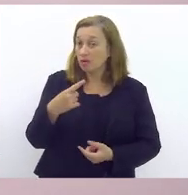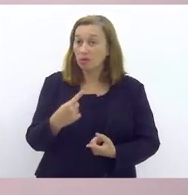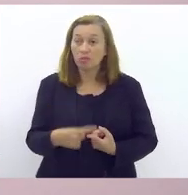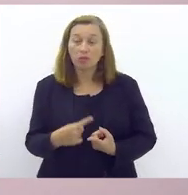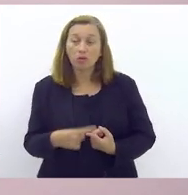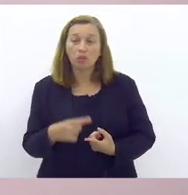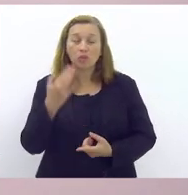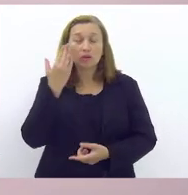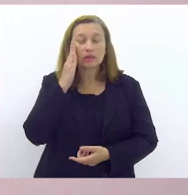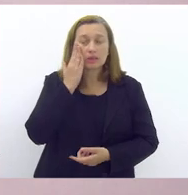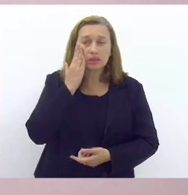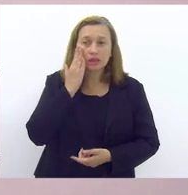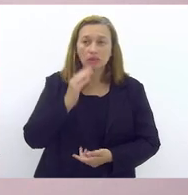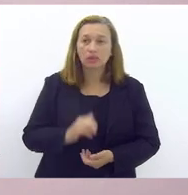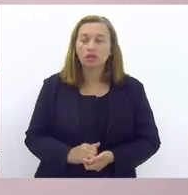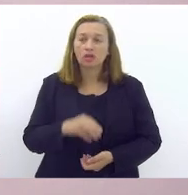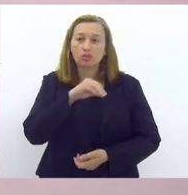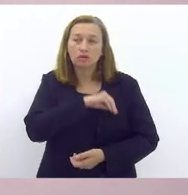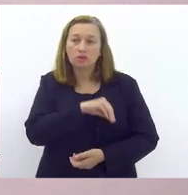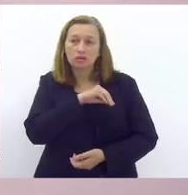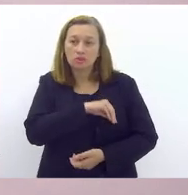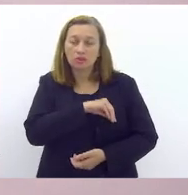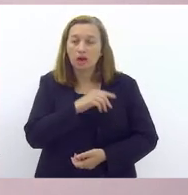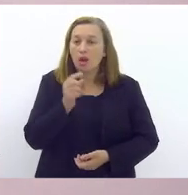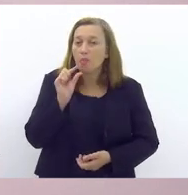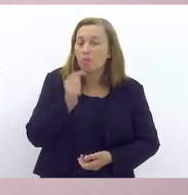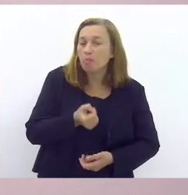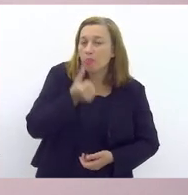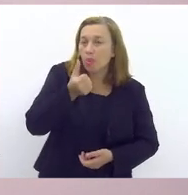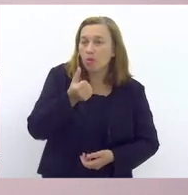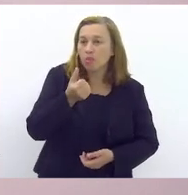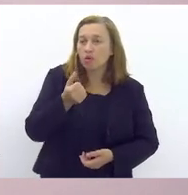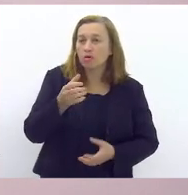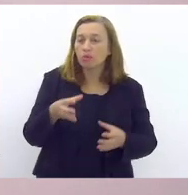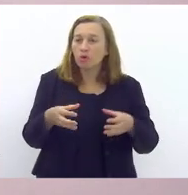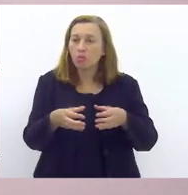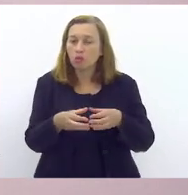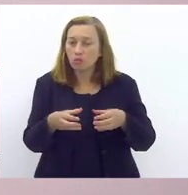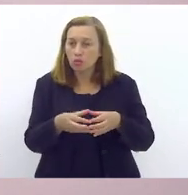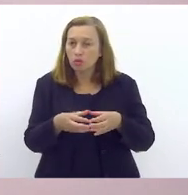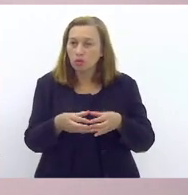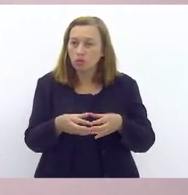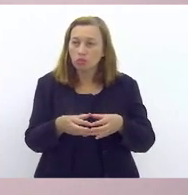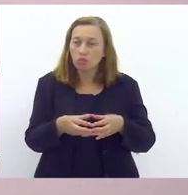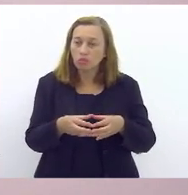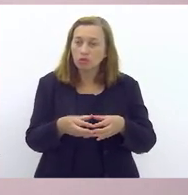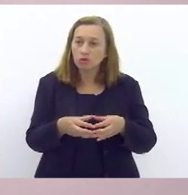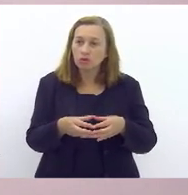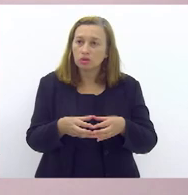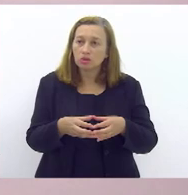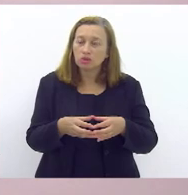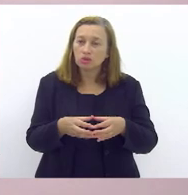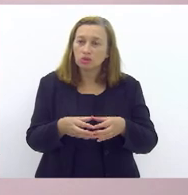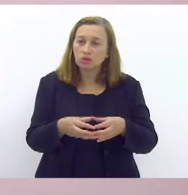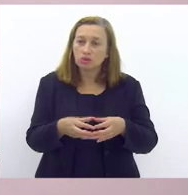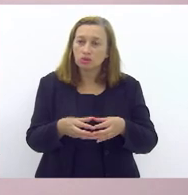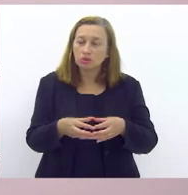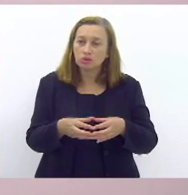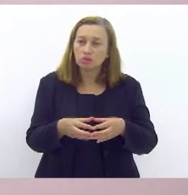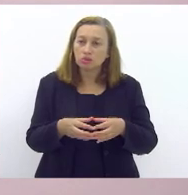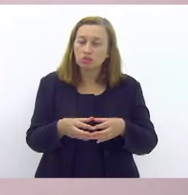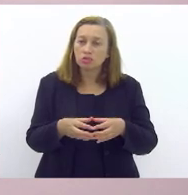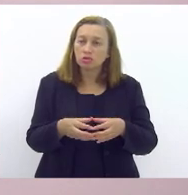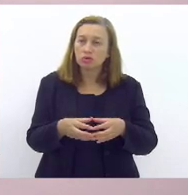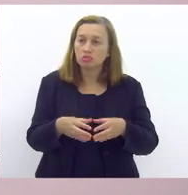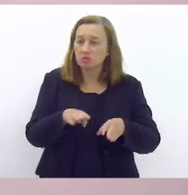eu entendo que o piso é pouco para uma categoria que de tanto